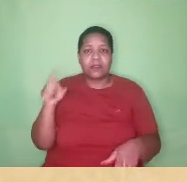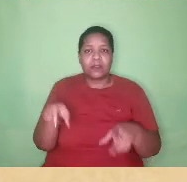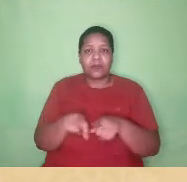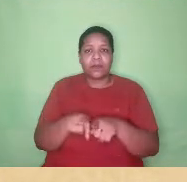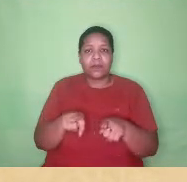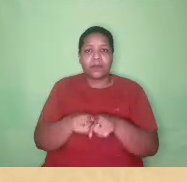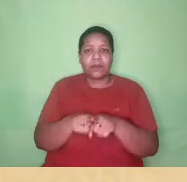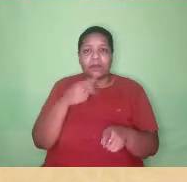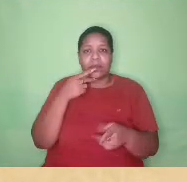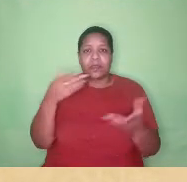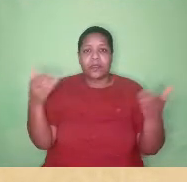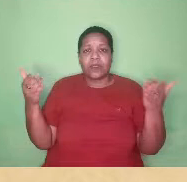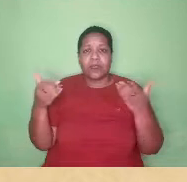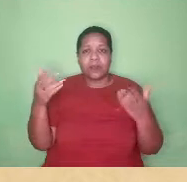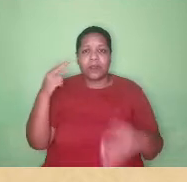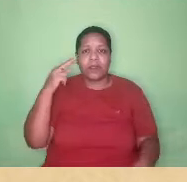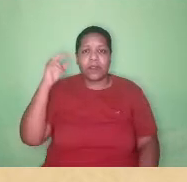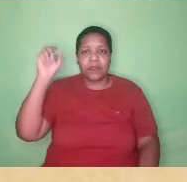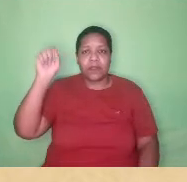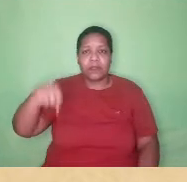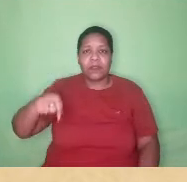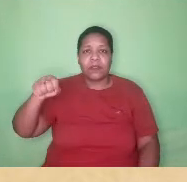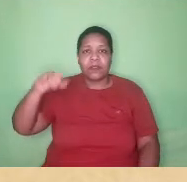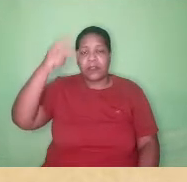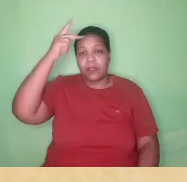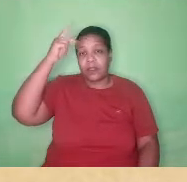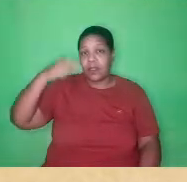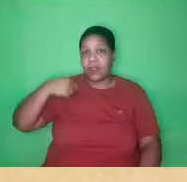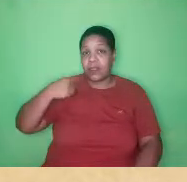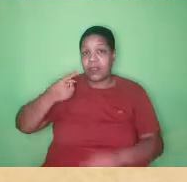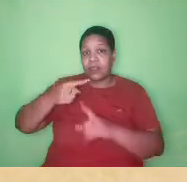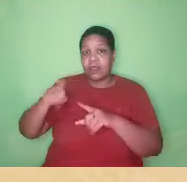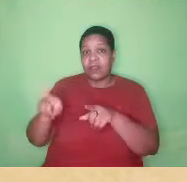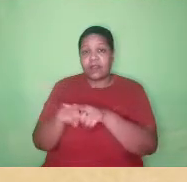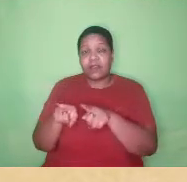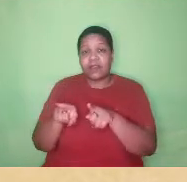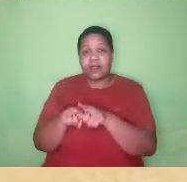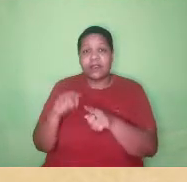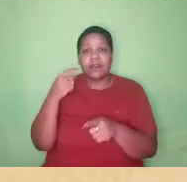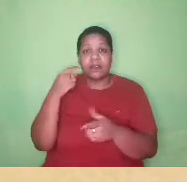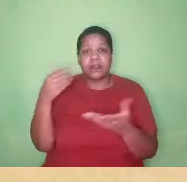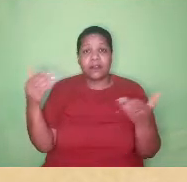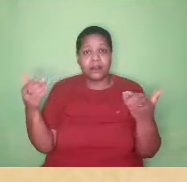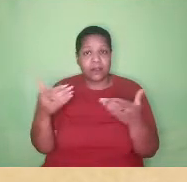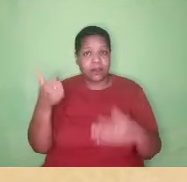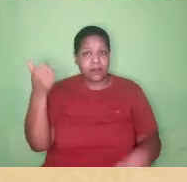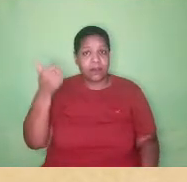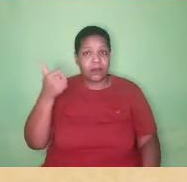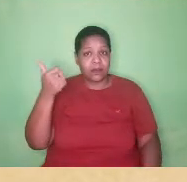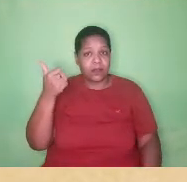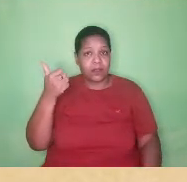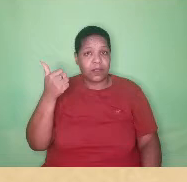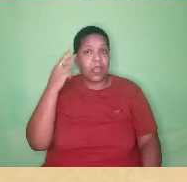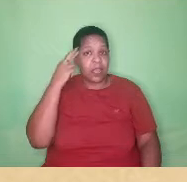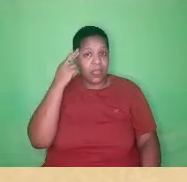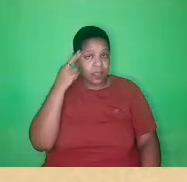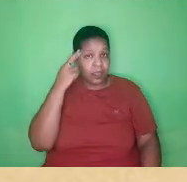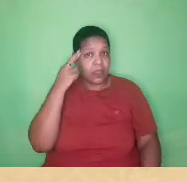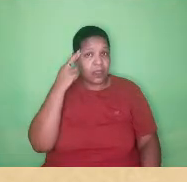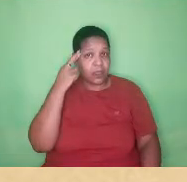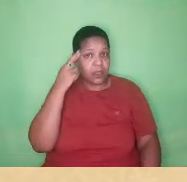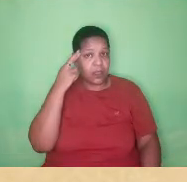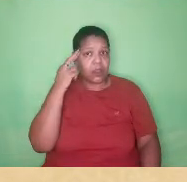que daquilo que foi vivenciado durante a escravidão. Então, essa já é uma primeira reflexão. O racismo no Brasil não é